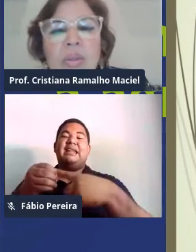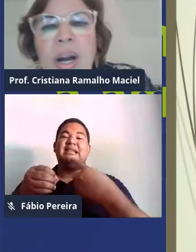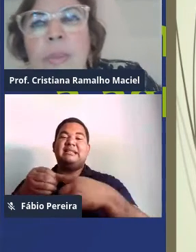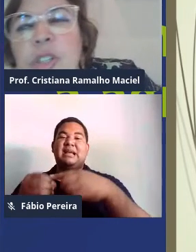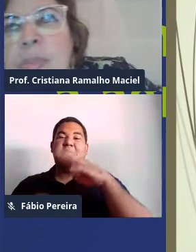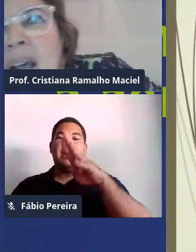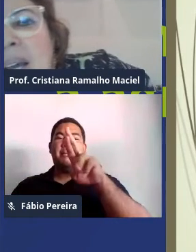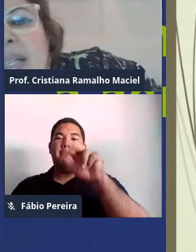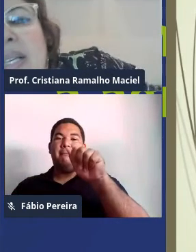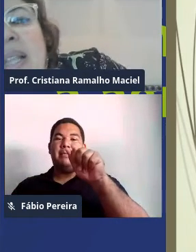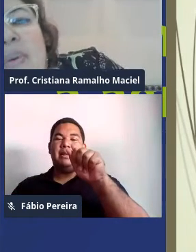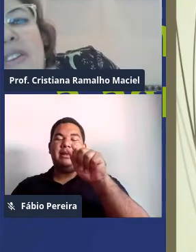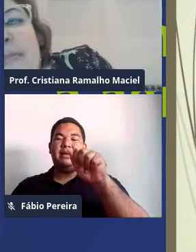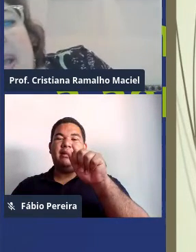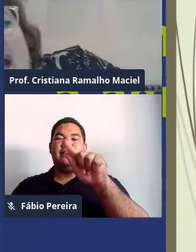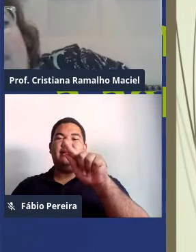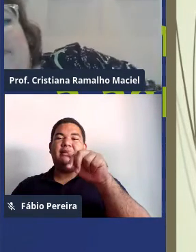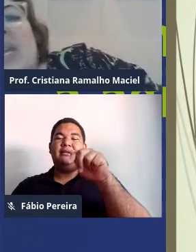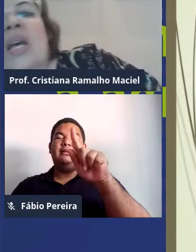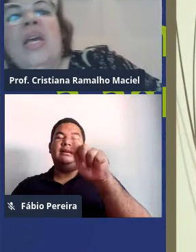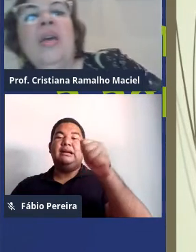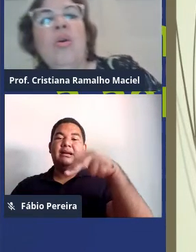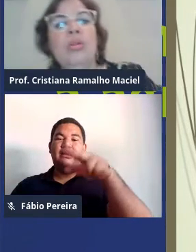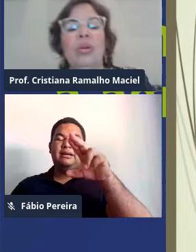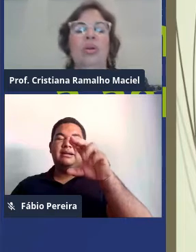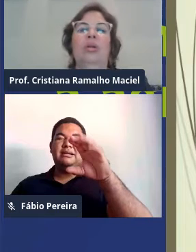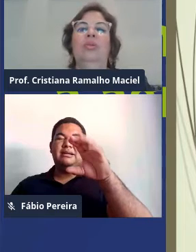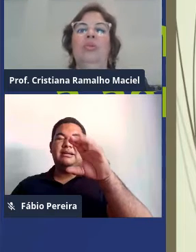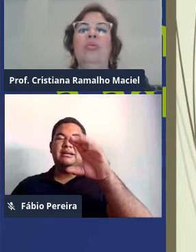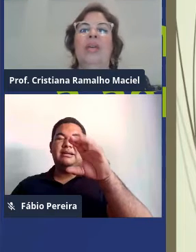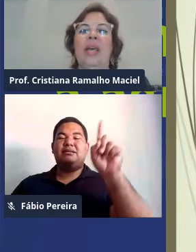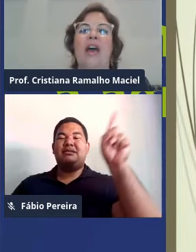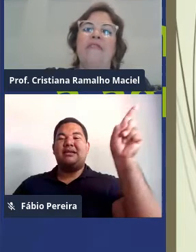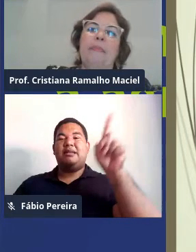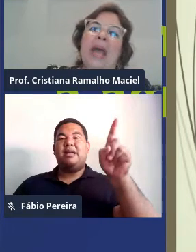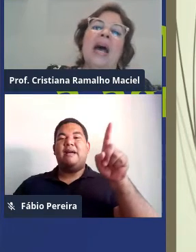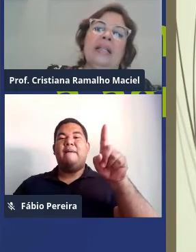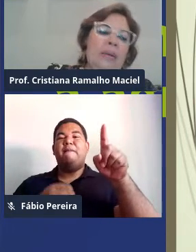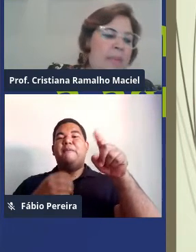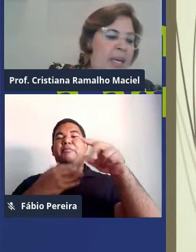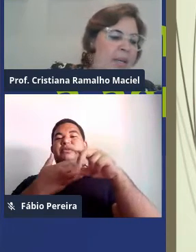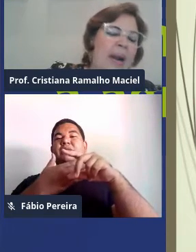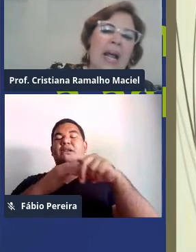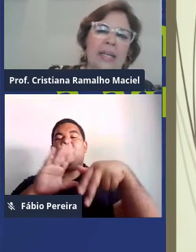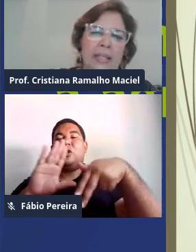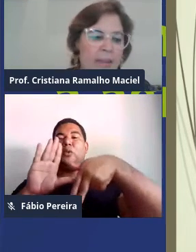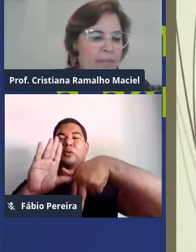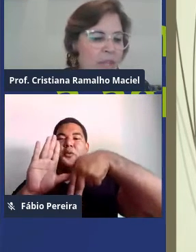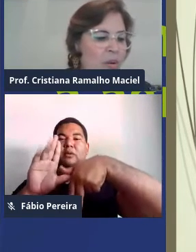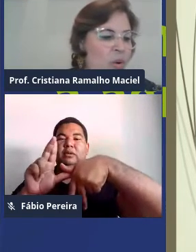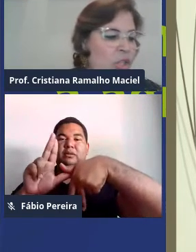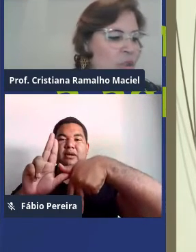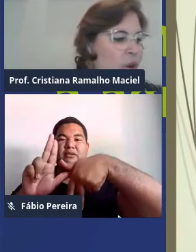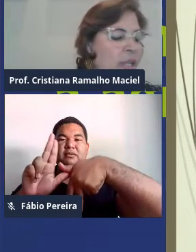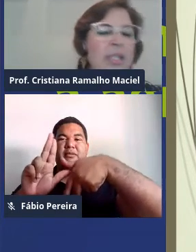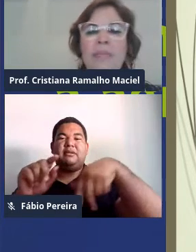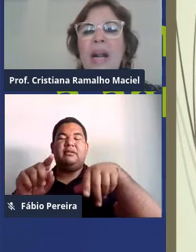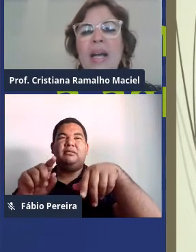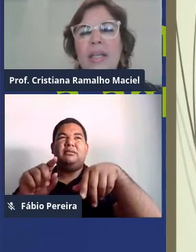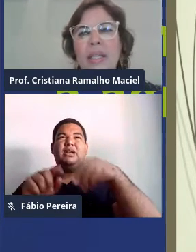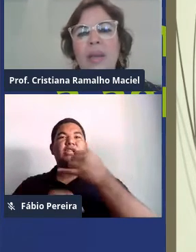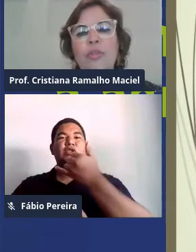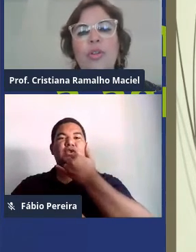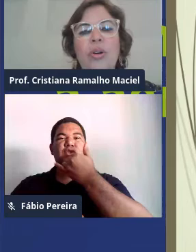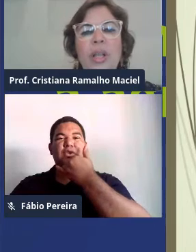Biodata, no campus de Bragança, da UFPA, e outro no IFPA, também de Bragança. Então, hoje nós,